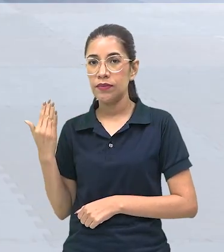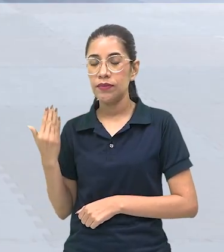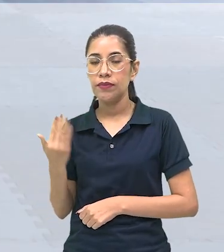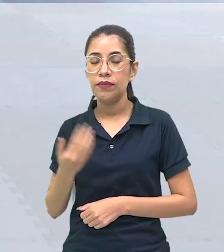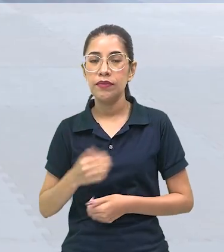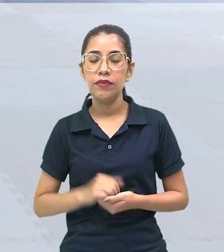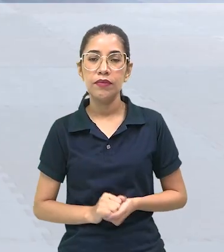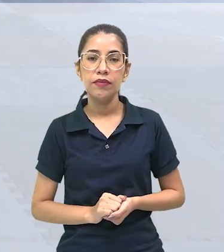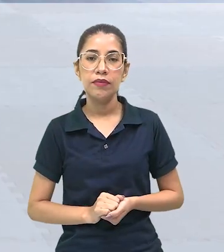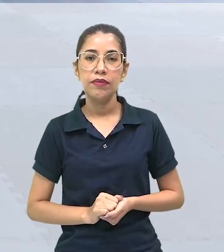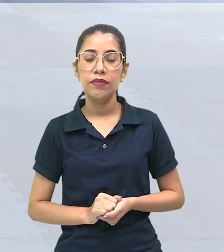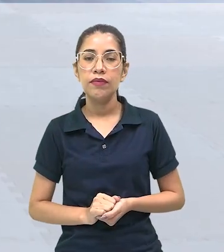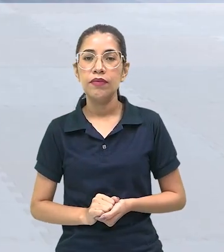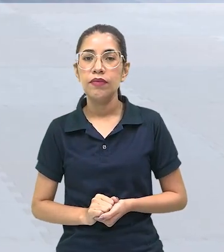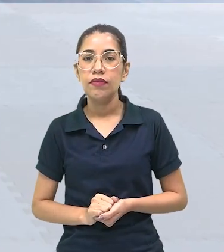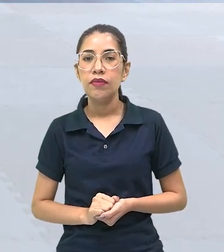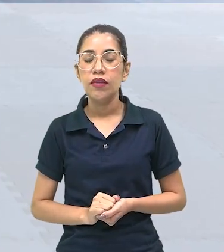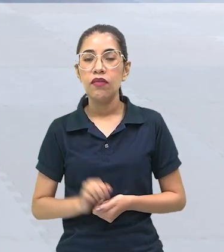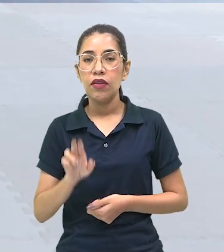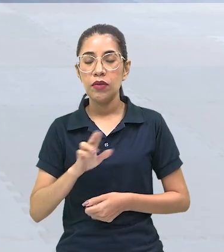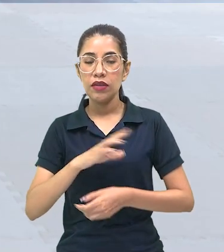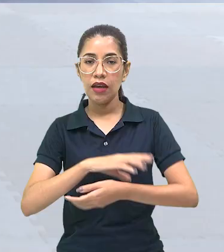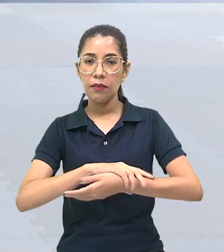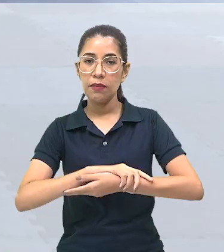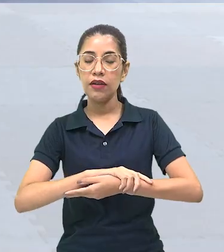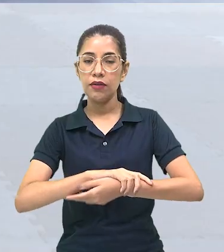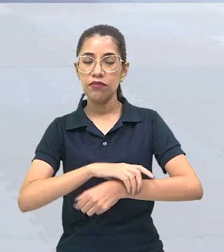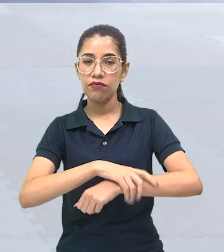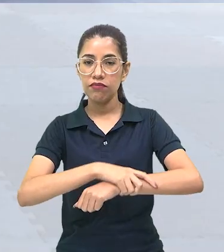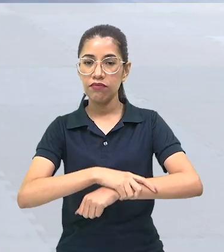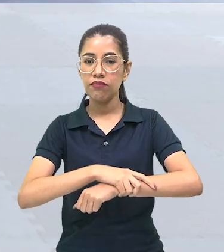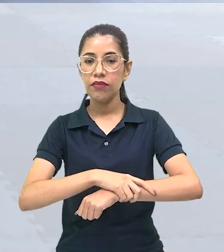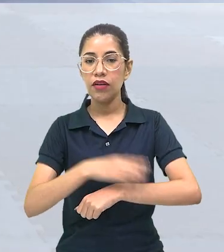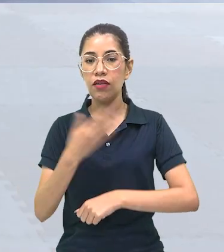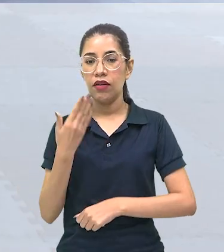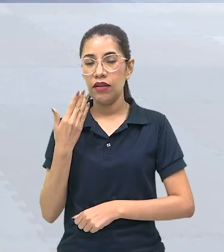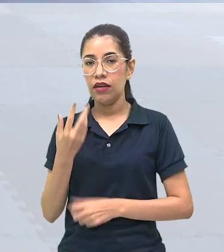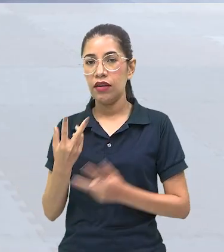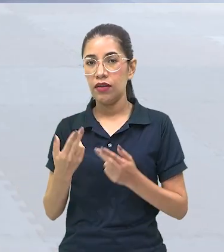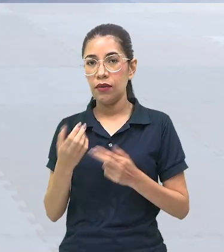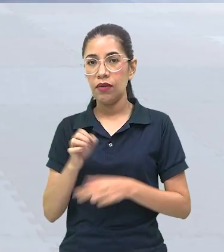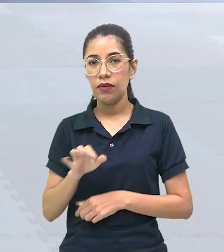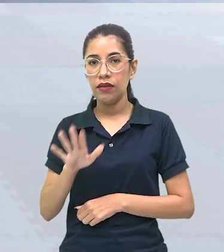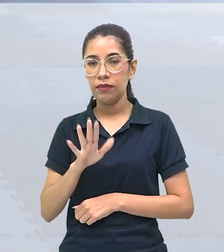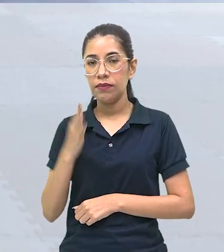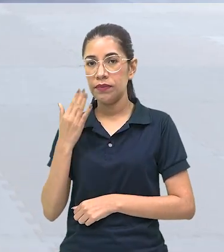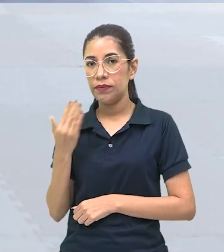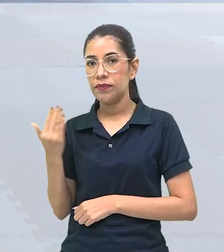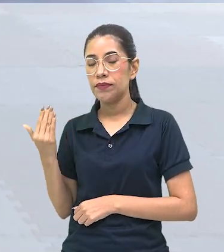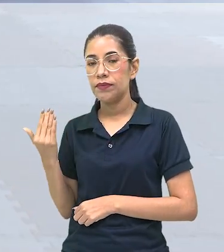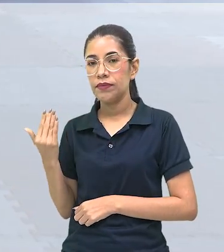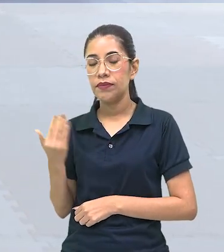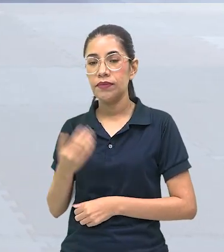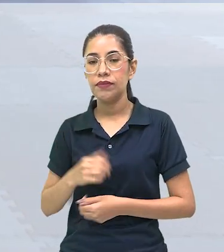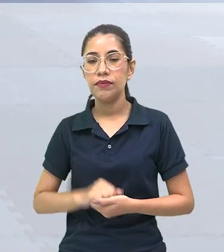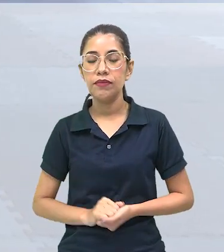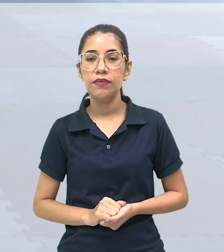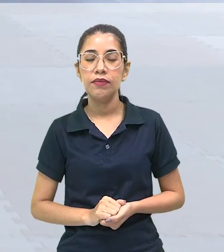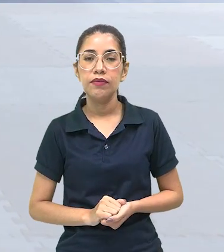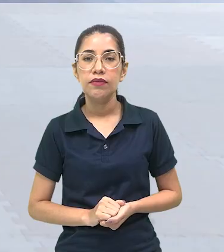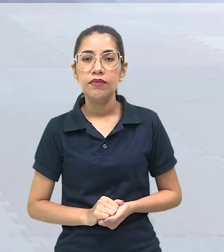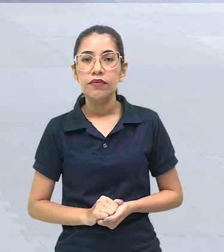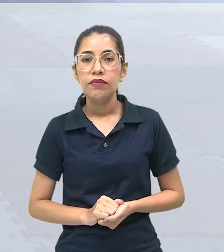a mão para você, tá? Você vai pegar aqui, ó, na mão do colega dessa forma, vai virar para o